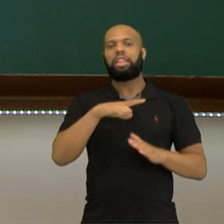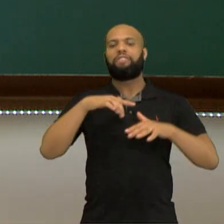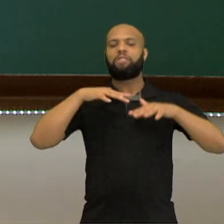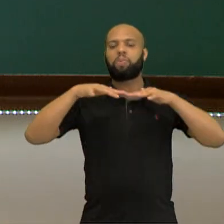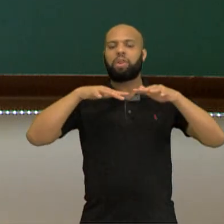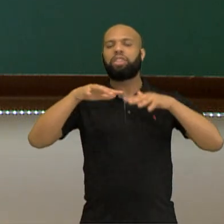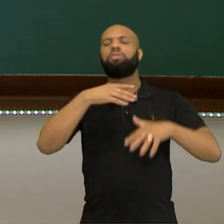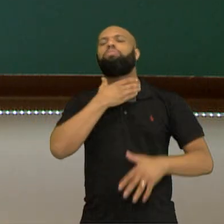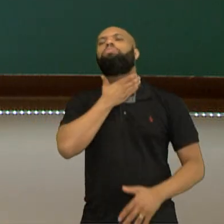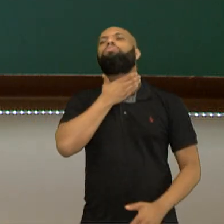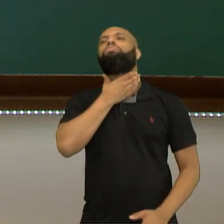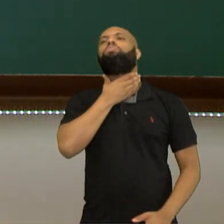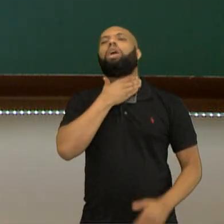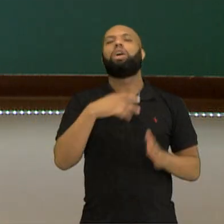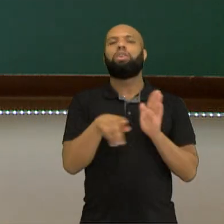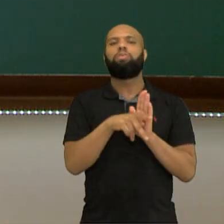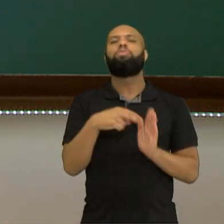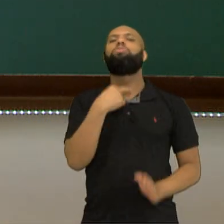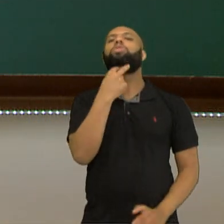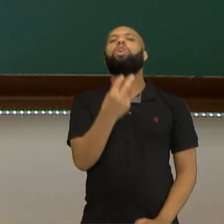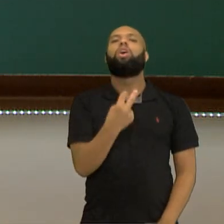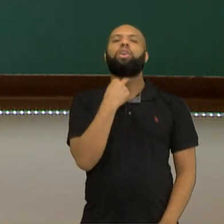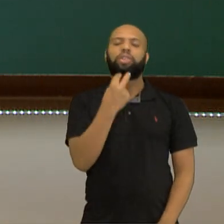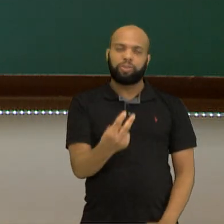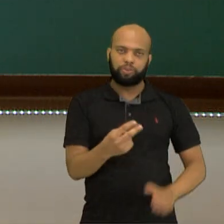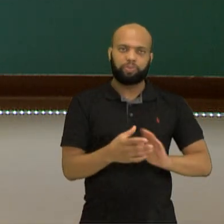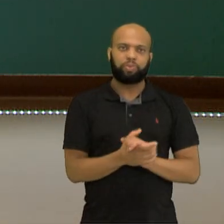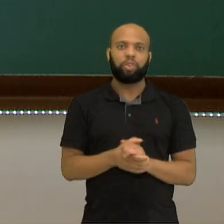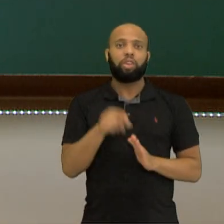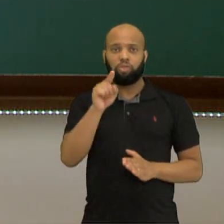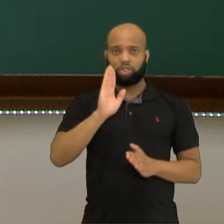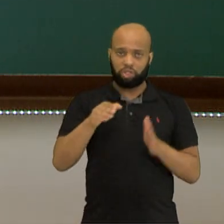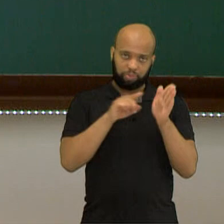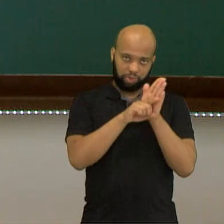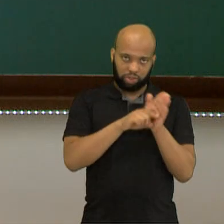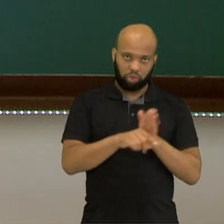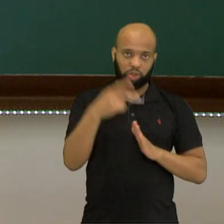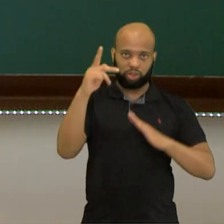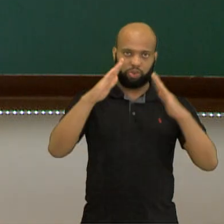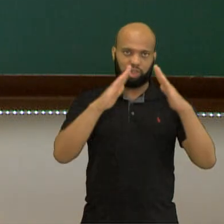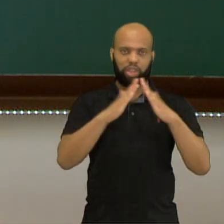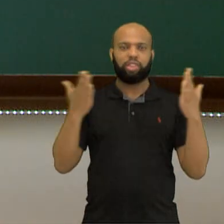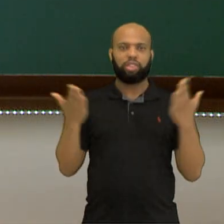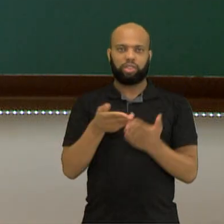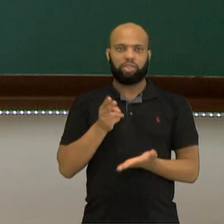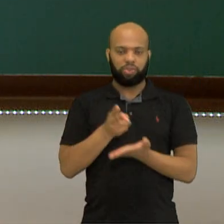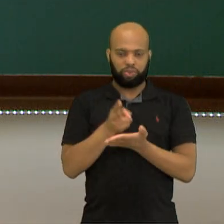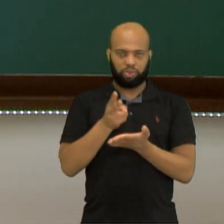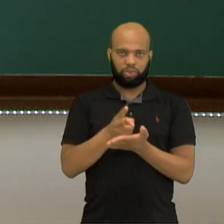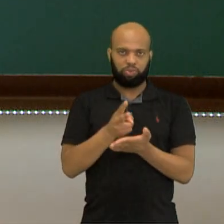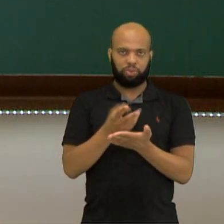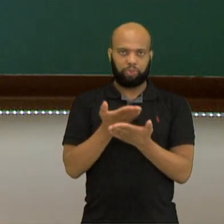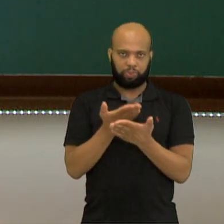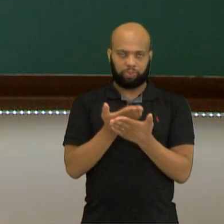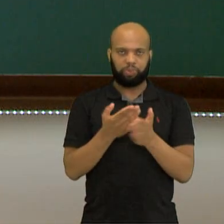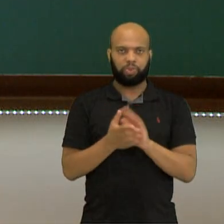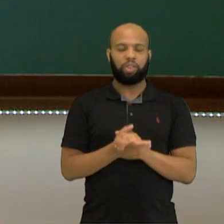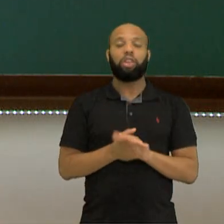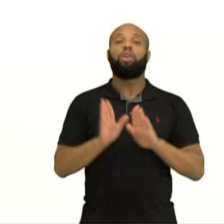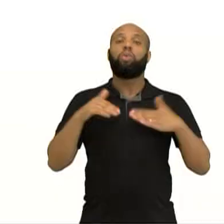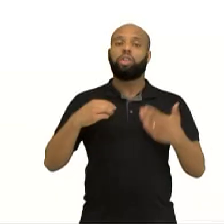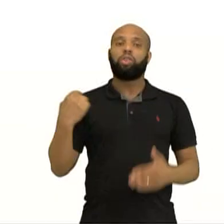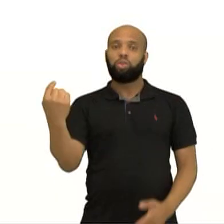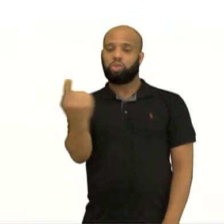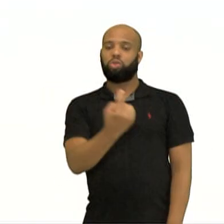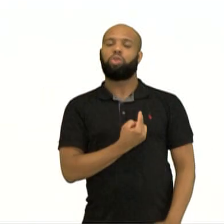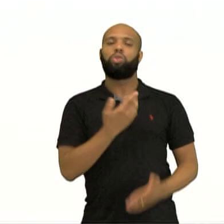soul, o blues, o jazz. Pesquisou aí na sua casa? Então vamos dar sequência aqui na nossa aula. Nós falamos